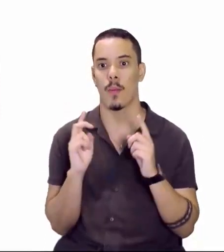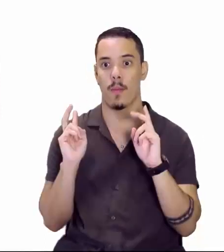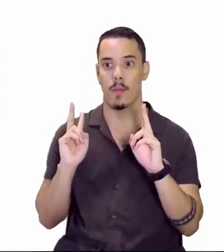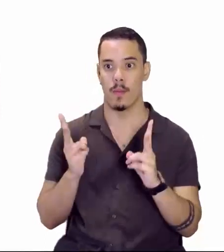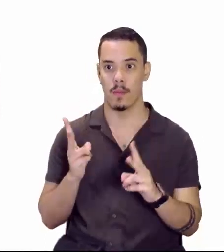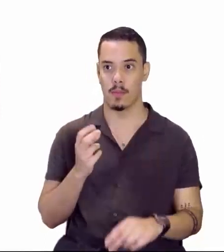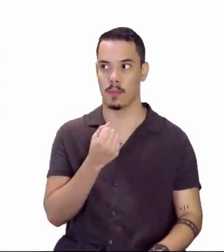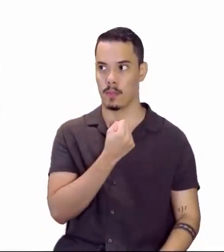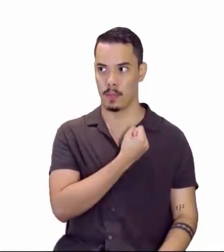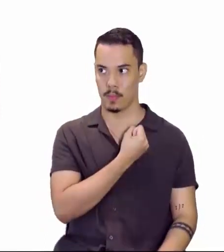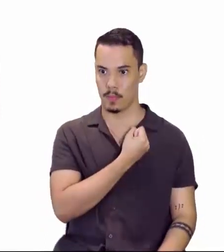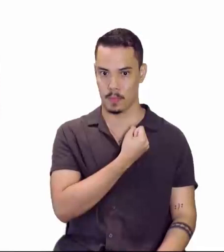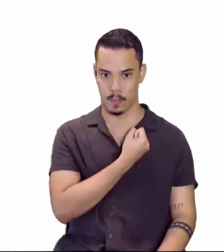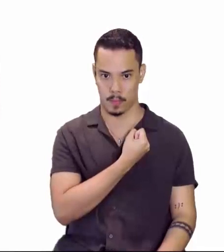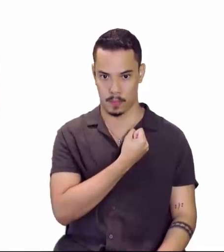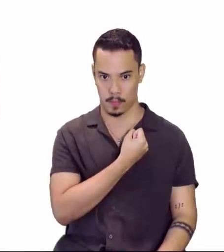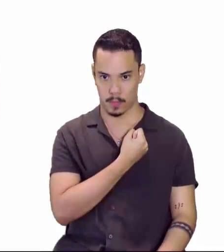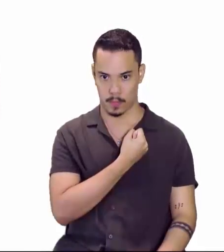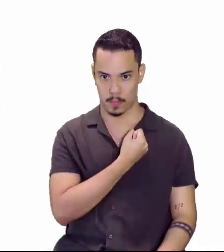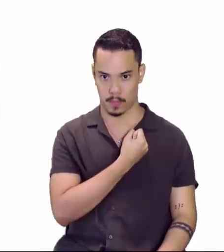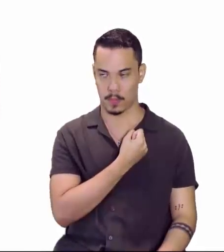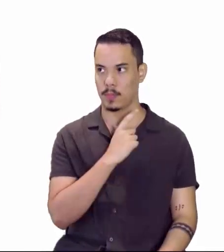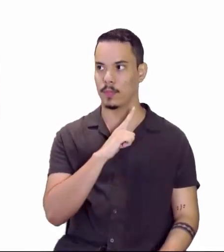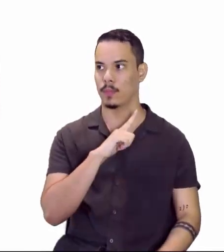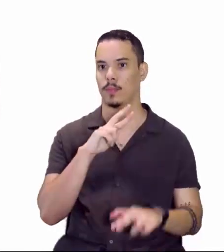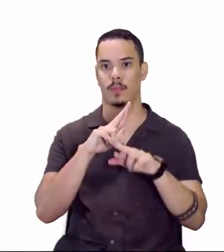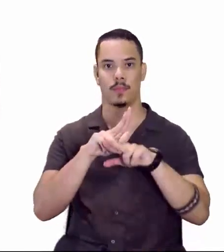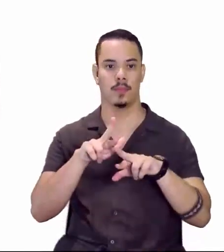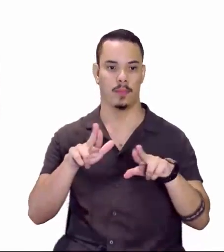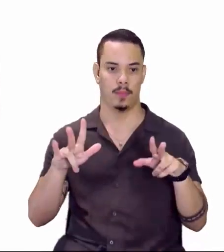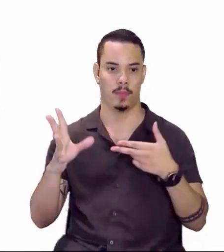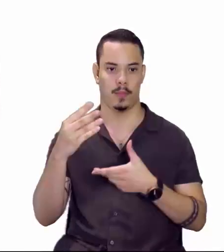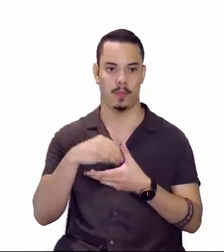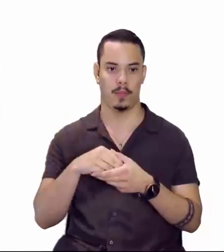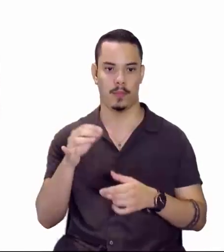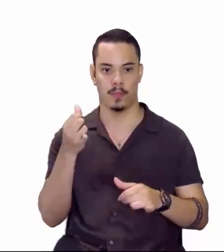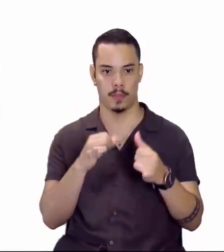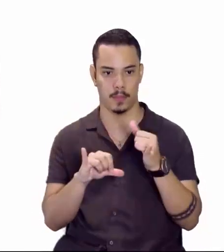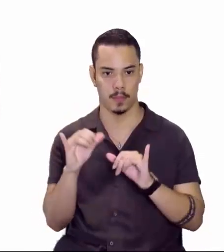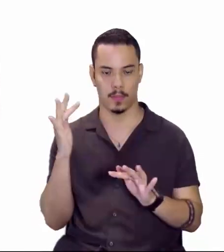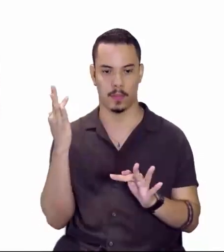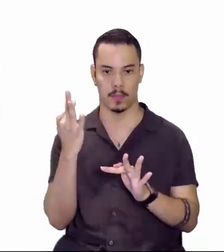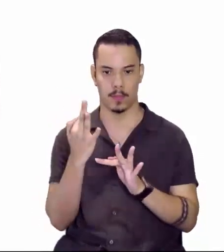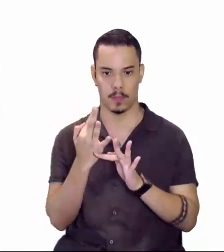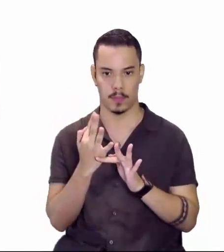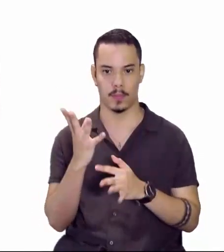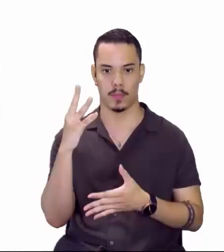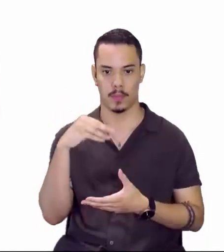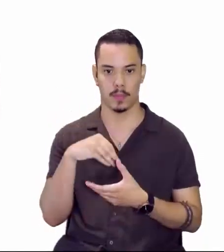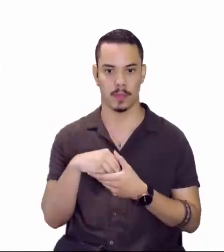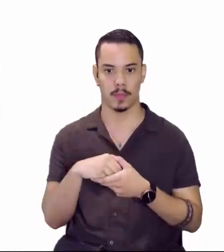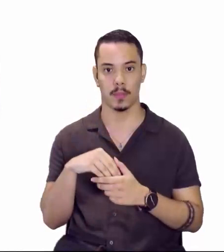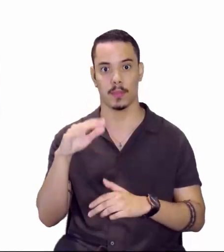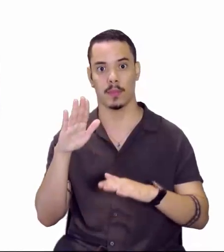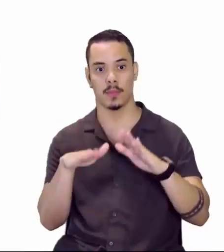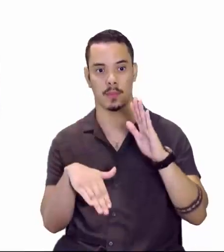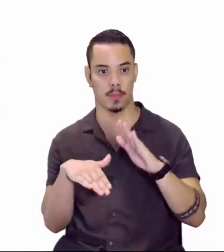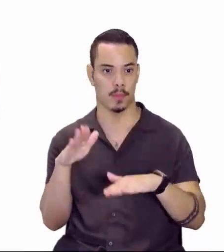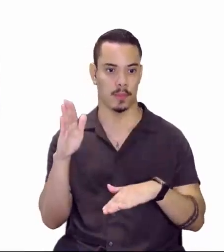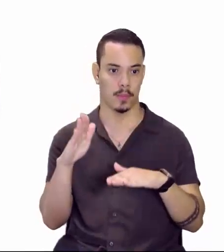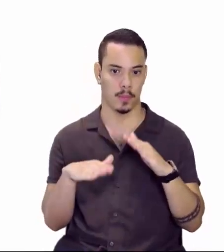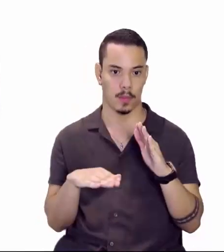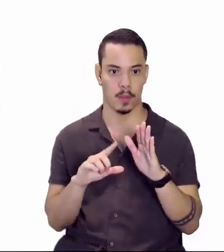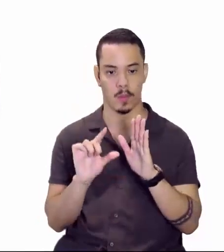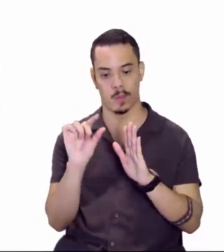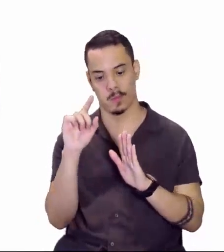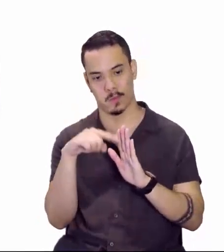valor. Olha aí, ele tem um valor de várias propriedades químicas e físicas, variando de um mínimo ao máximo